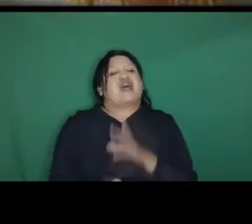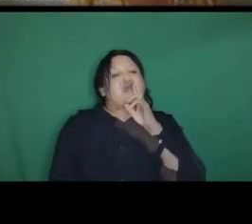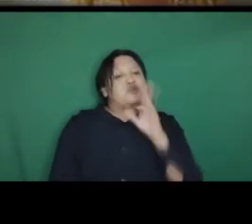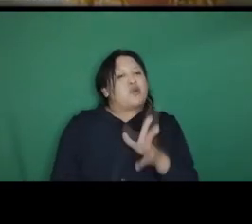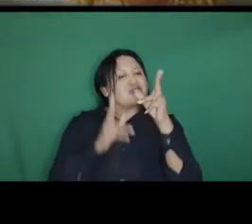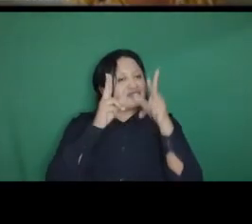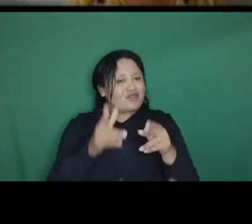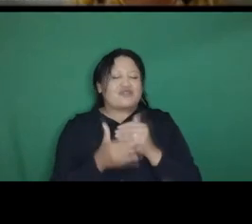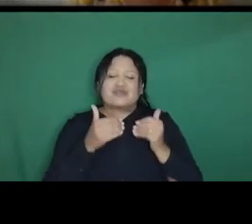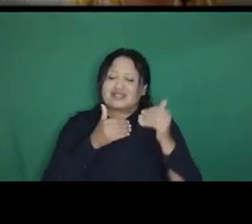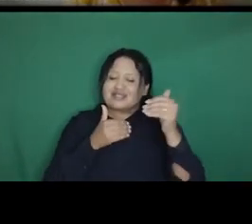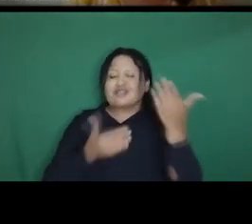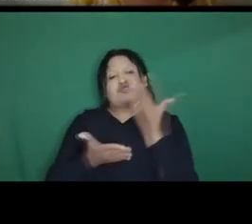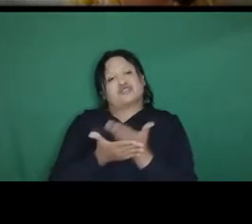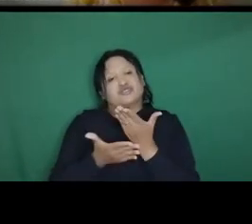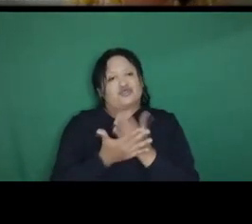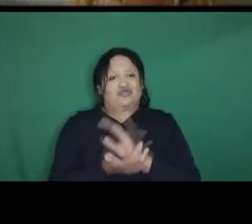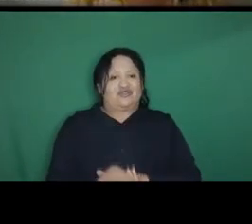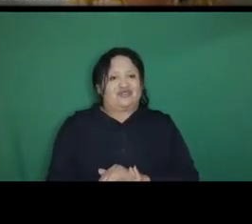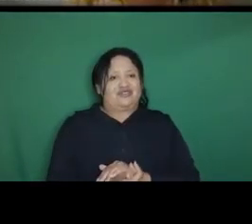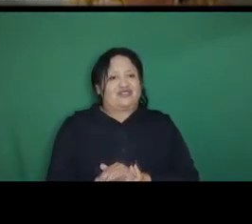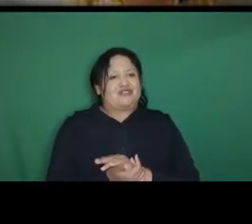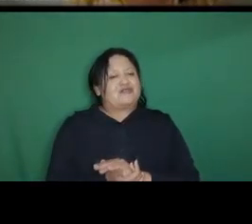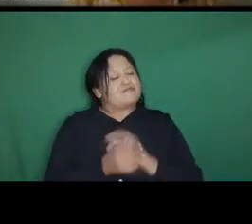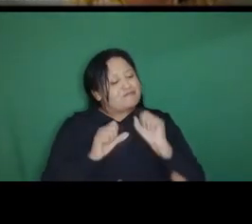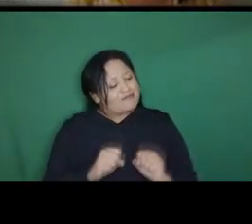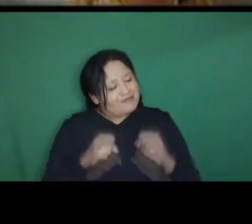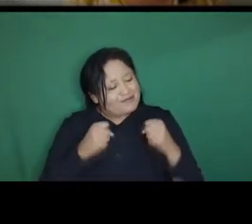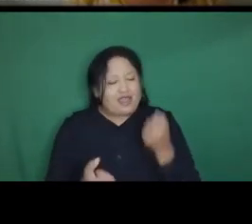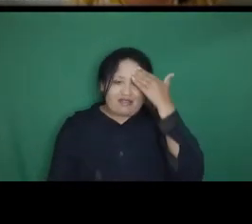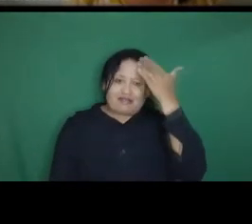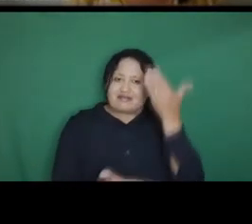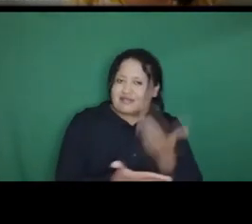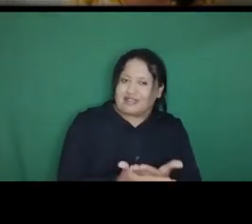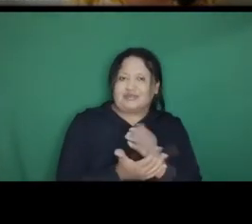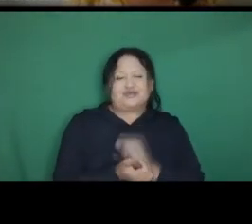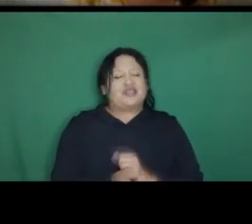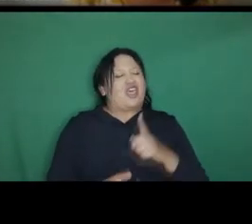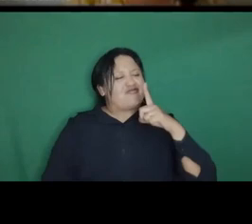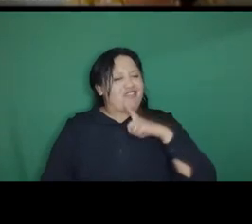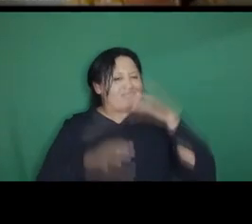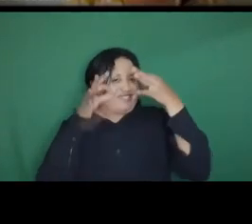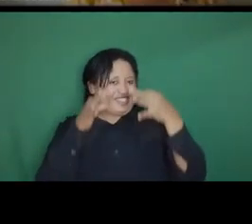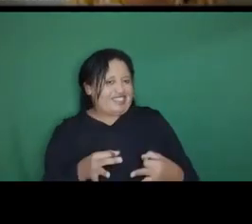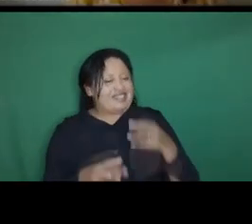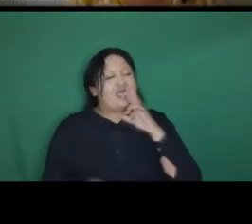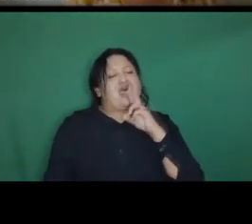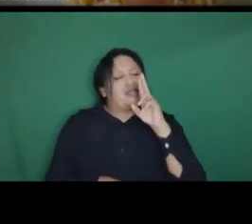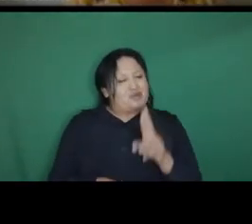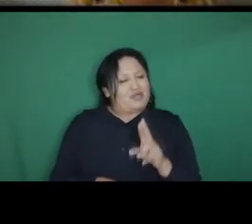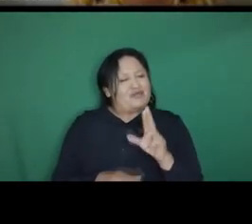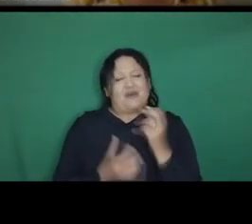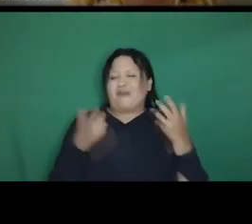estudos perseverantes acreditando e eu tenho certeza que o resultado será maravilhoso um abraço